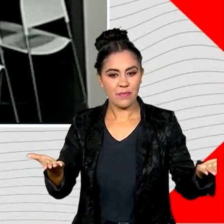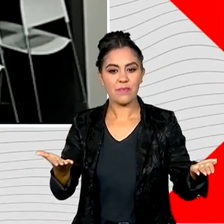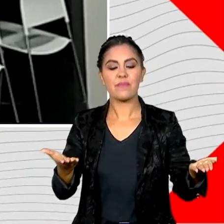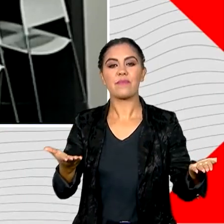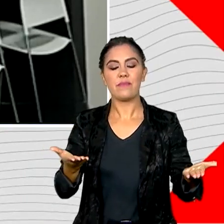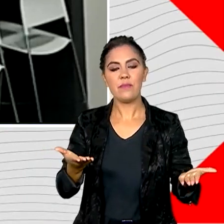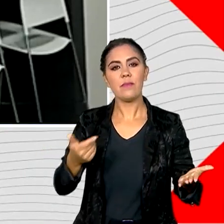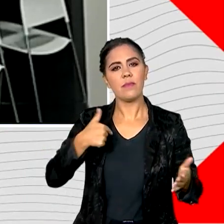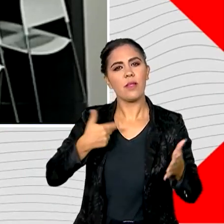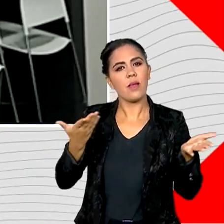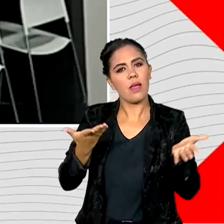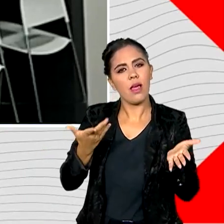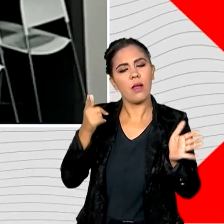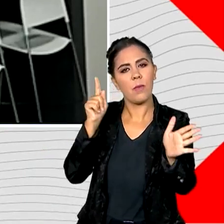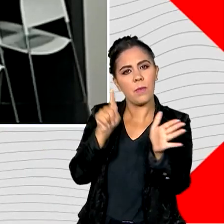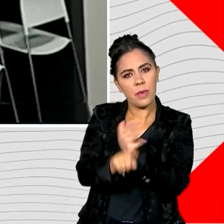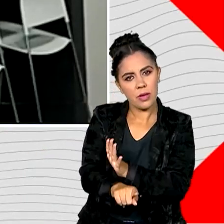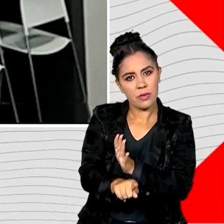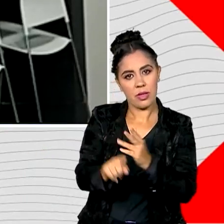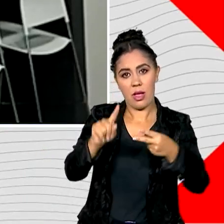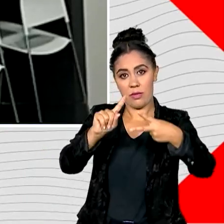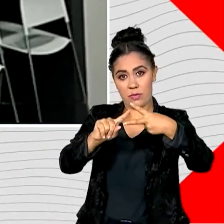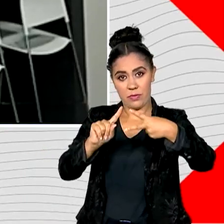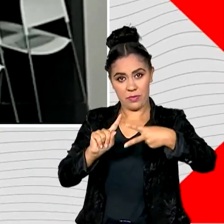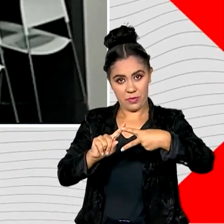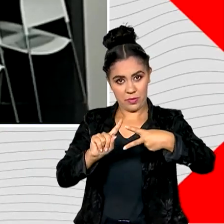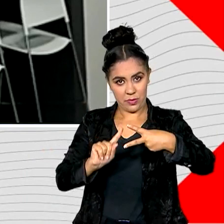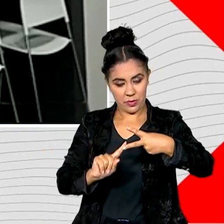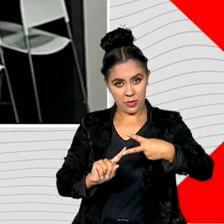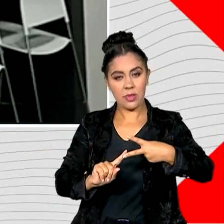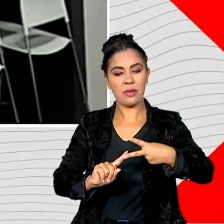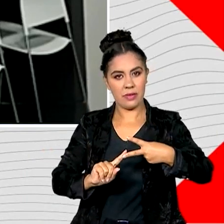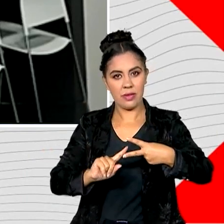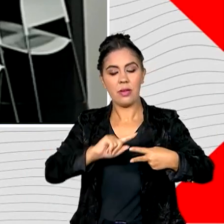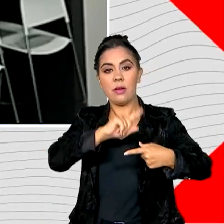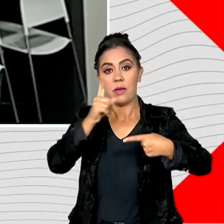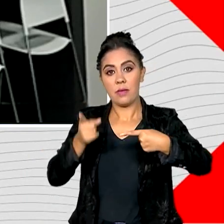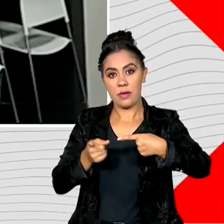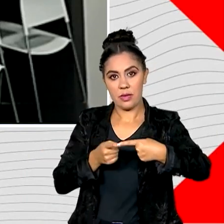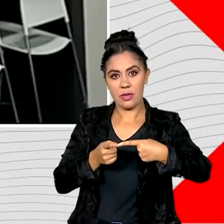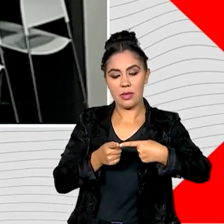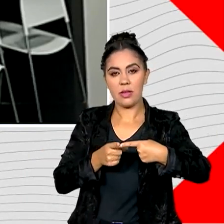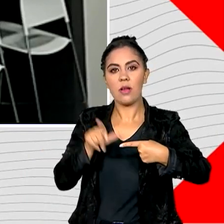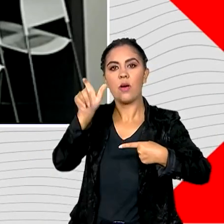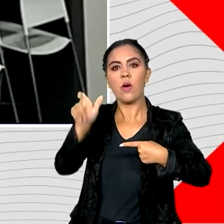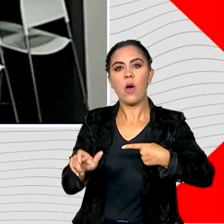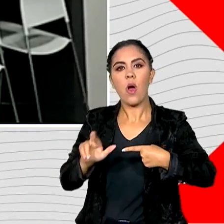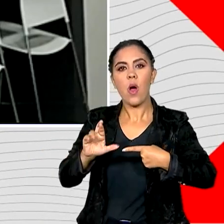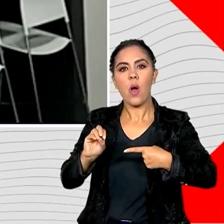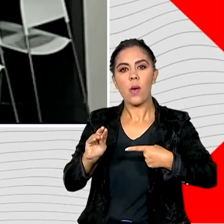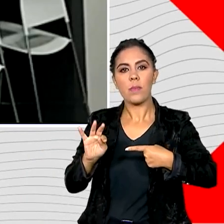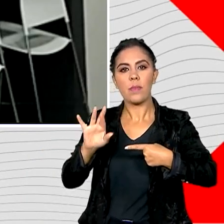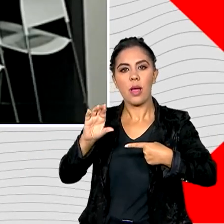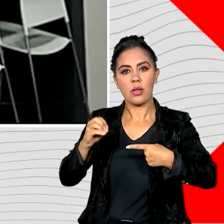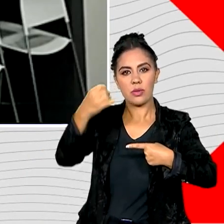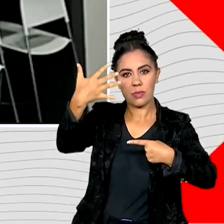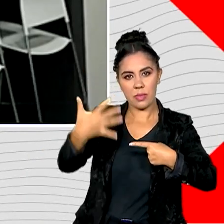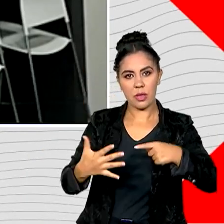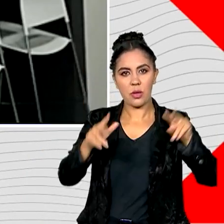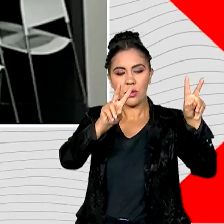Costa, a minha pergunta para o senhor são duas. Eu ainda vou insistir na questão que o Roberto Nonato trouxe aí sobre a